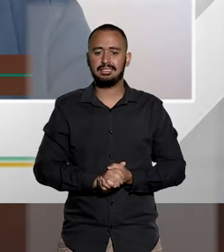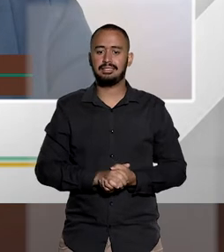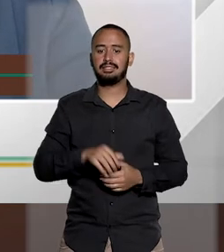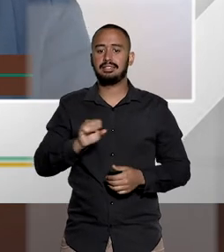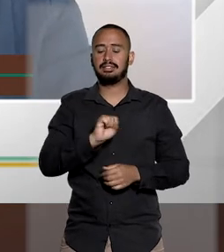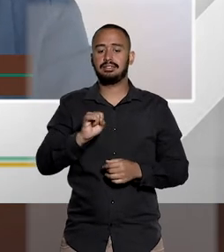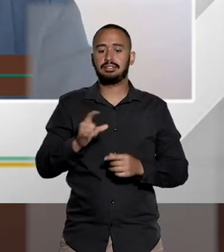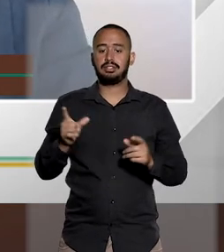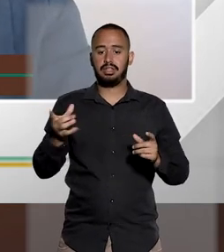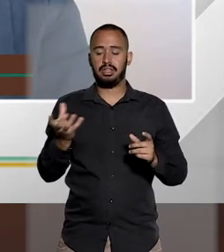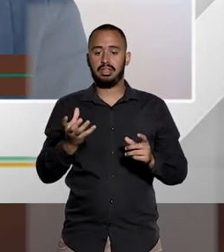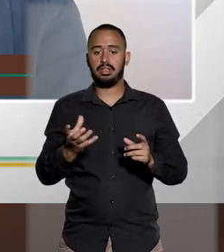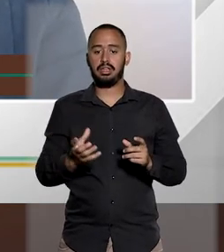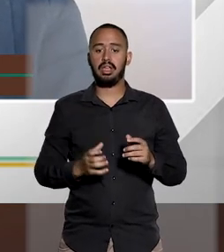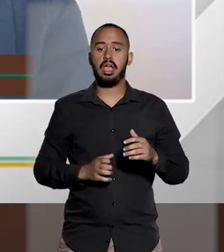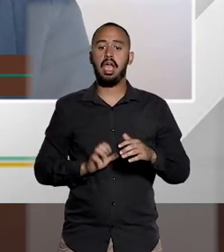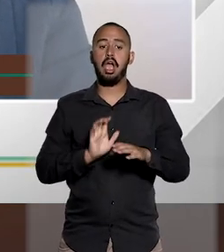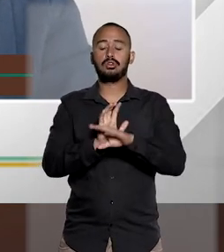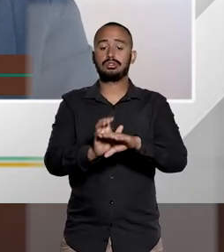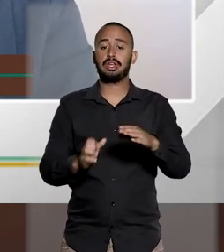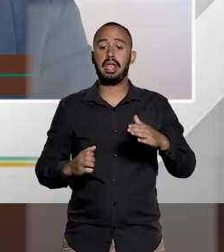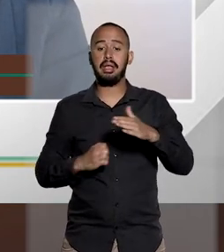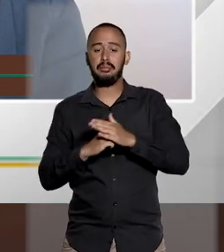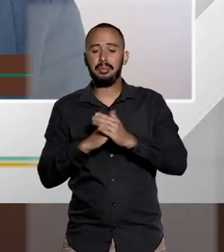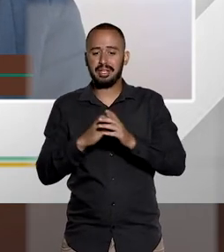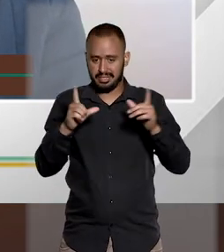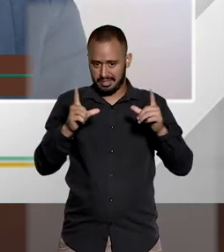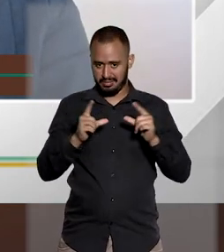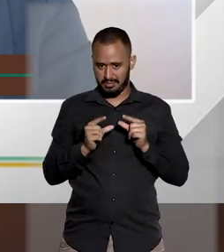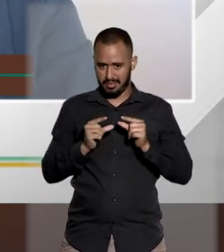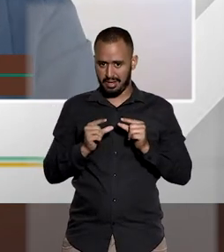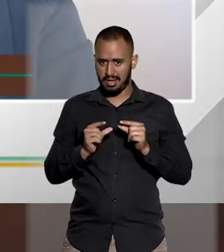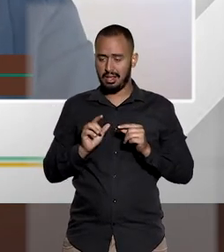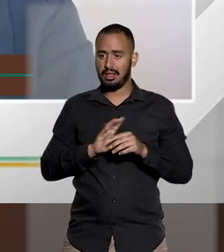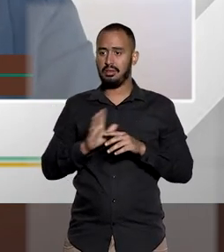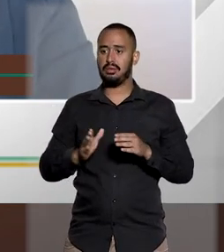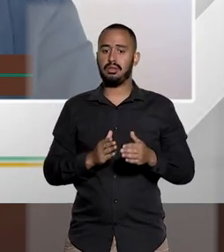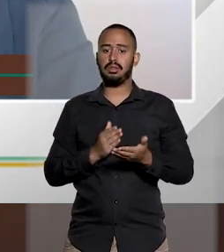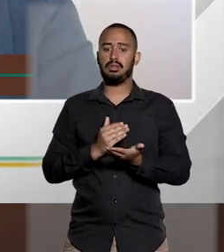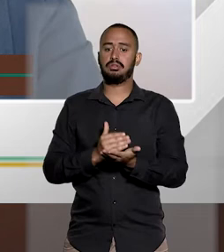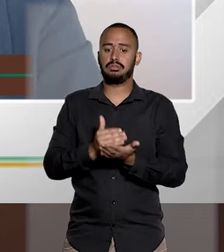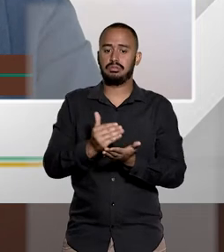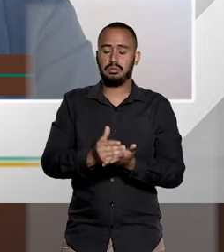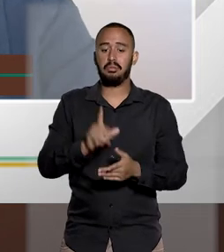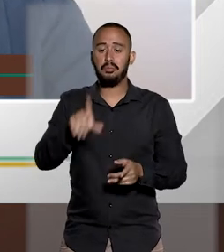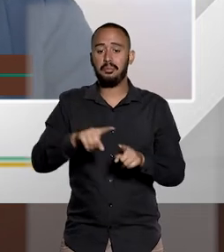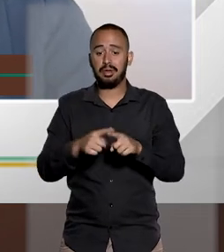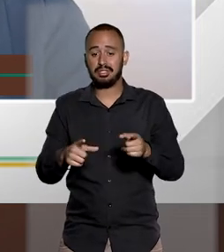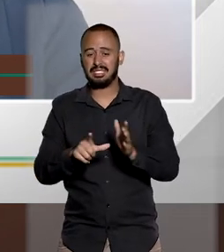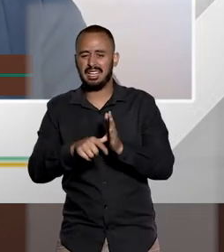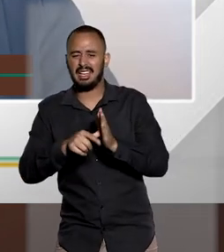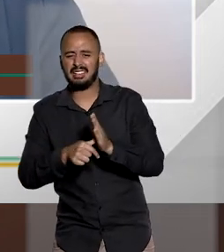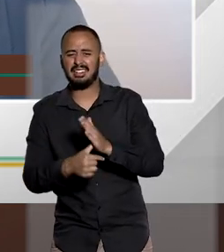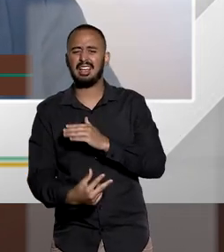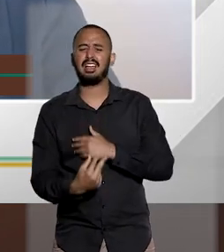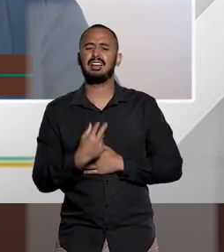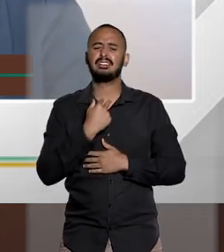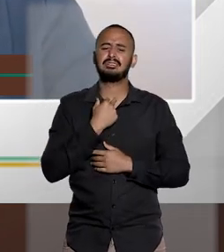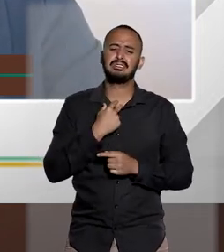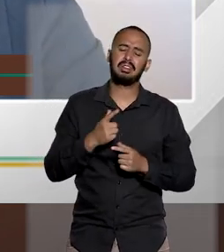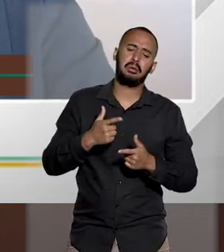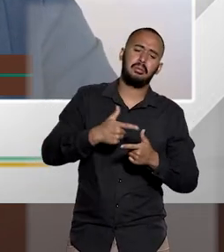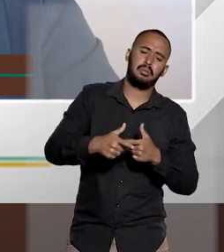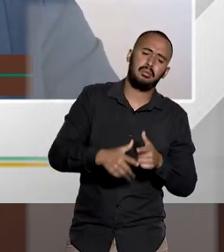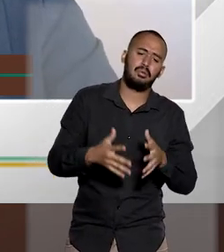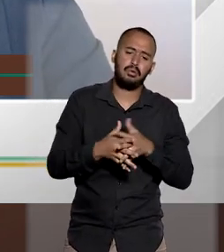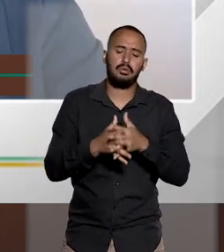estimular a microempresa, empresa de pequeno porte, para participar de licitação, mas esses atrasos acabam prejudicando uma pequena empresa, né? A